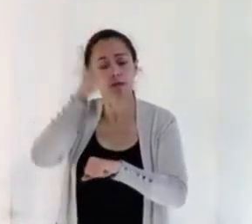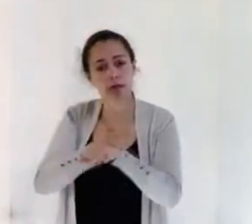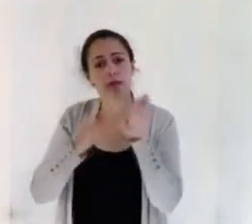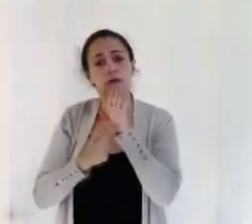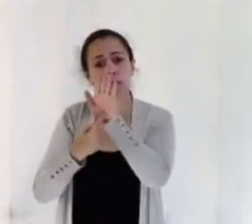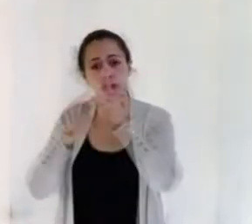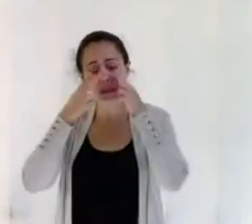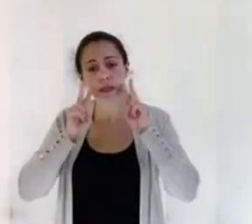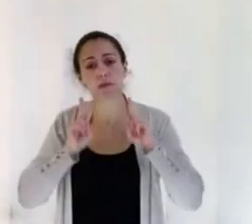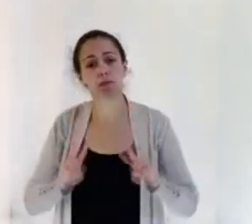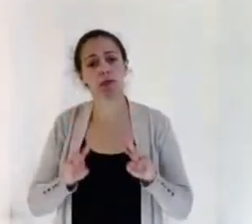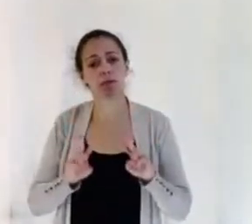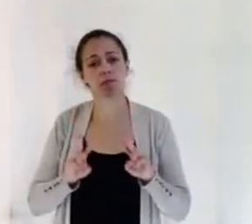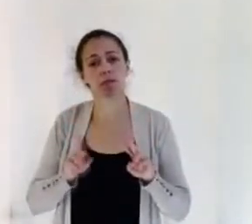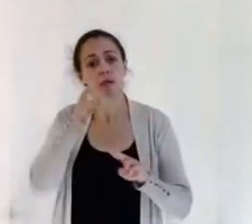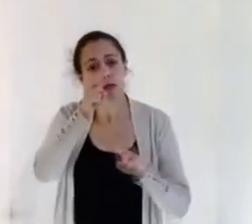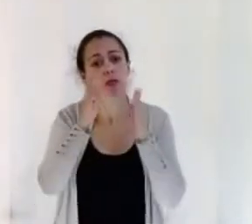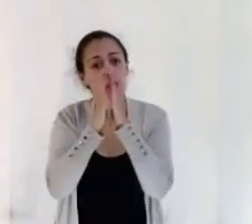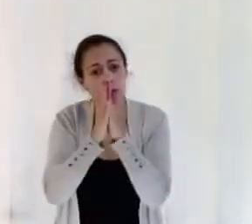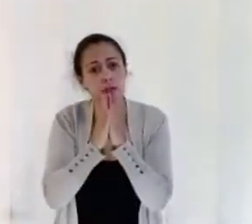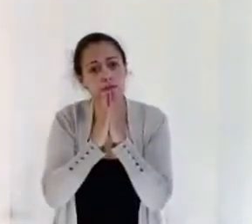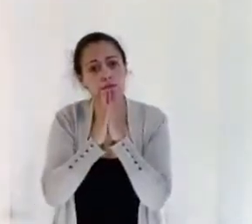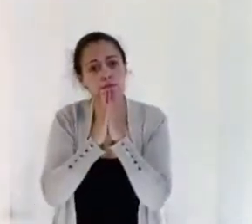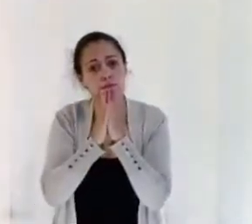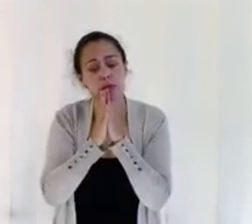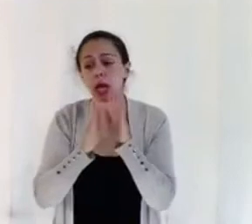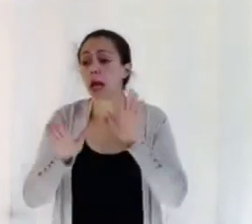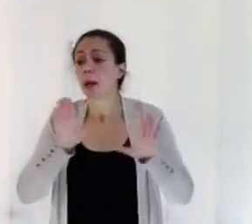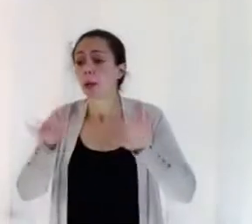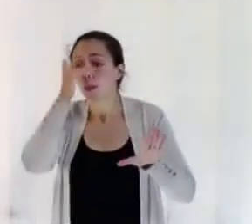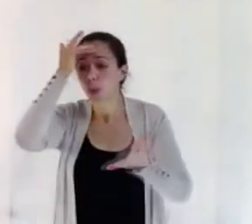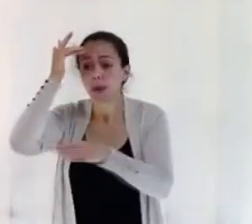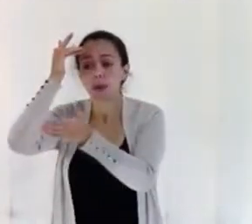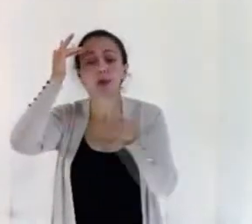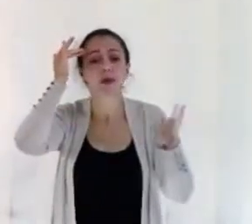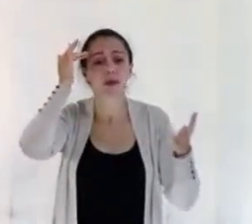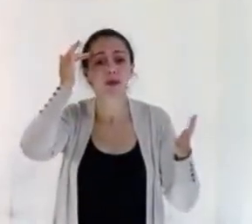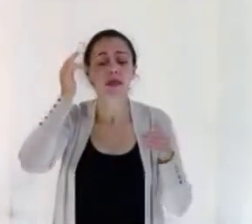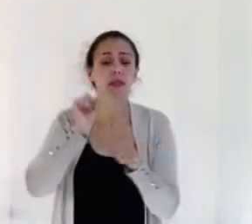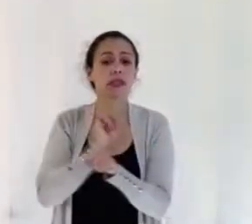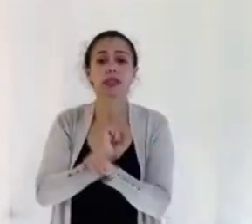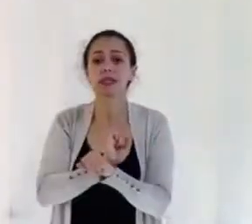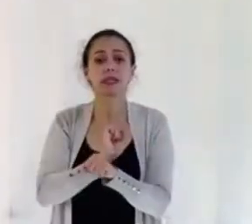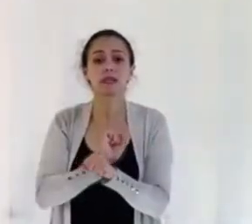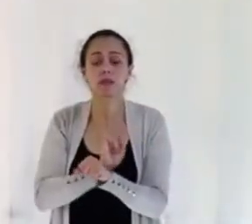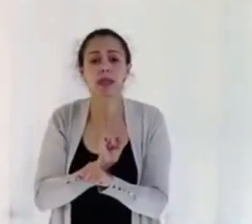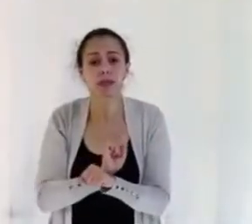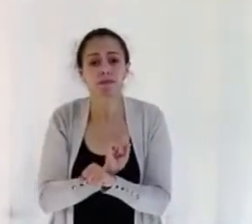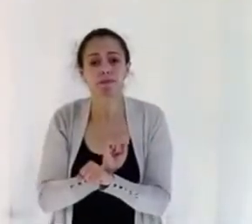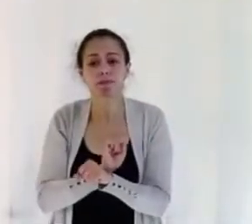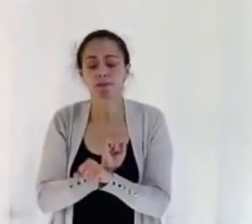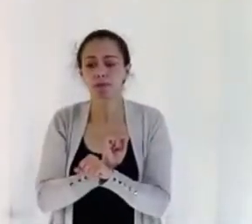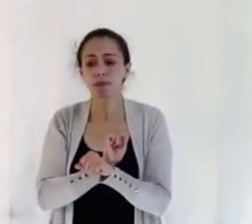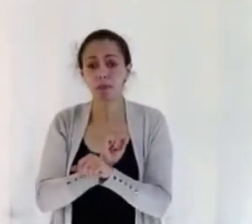ore pelo seu pastor. Eu sei que muitos estavam ou estão ainda esperando, somente na Lapa, que são